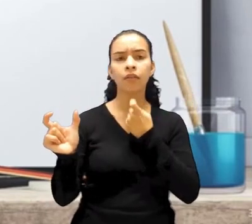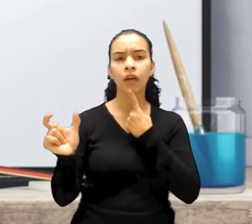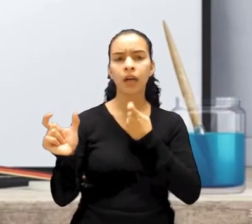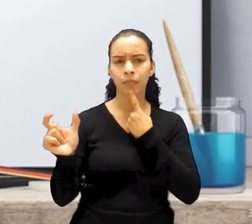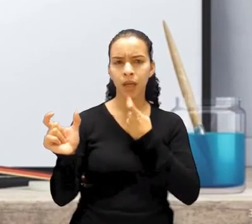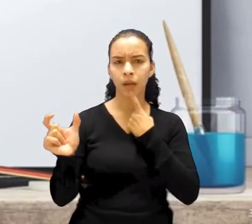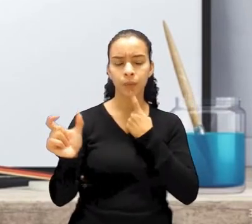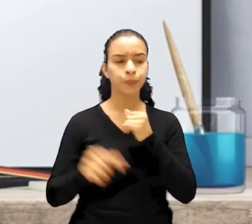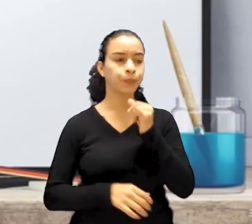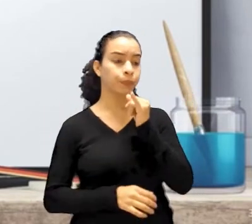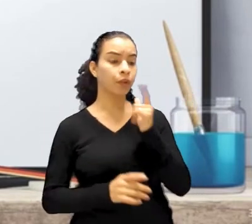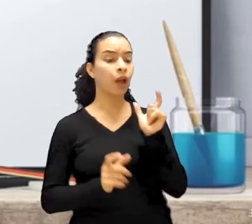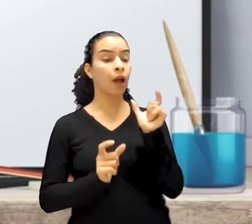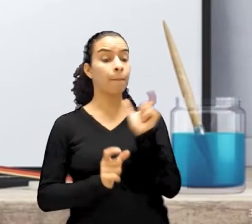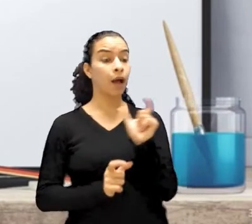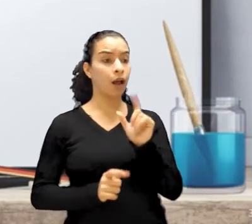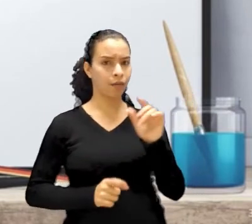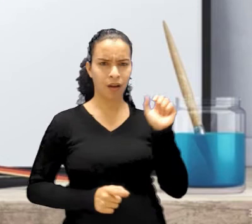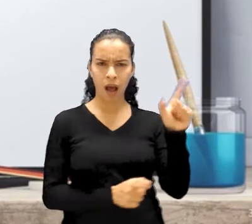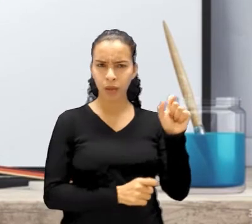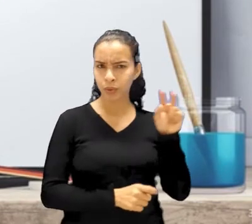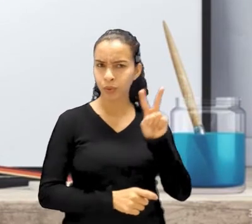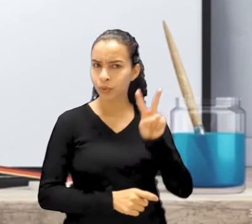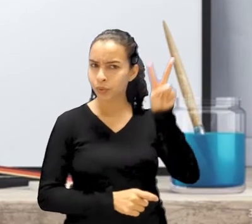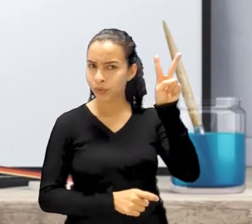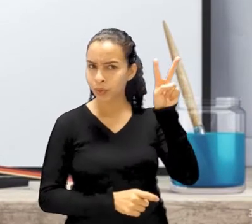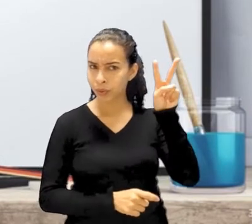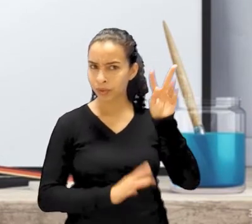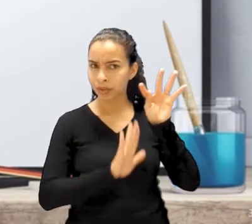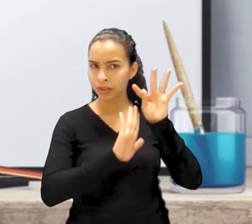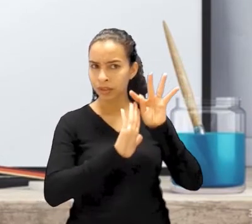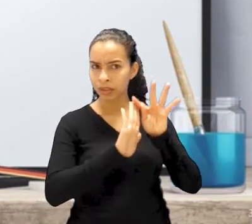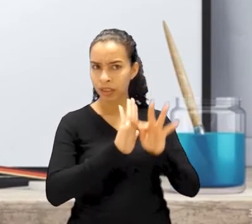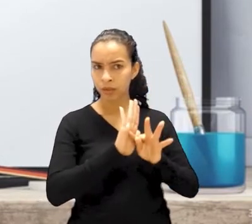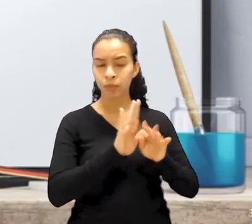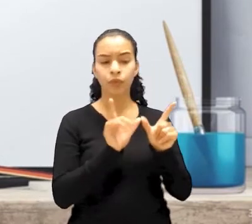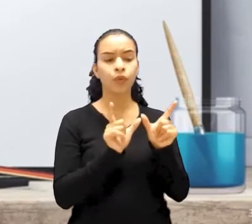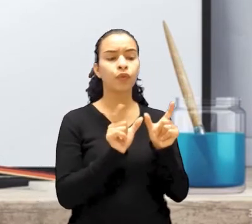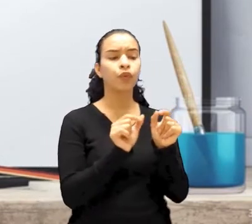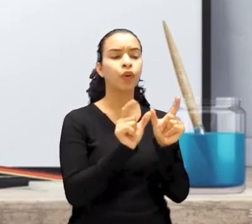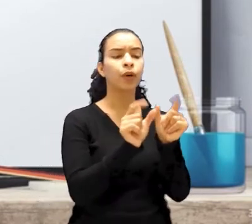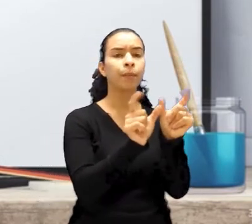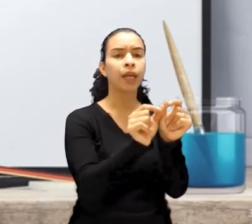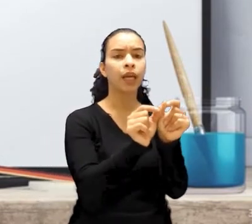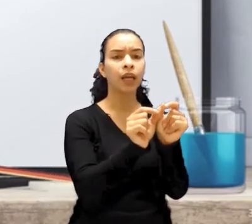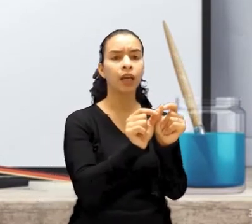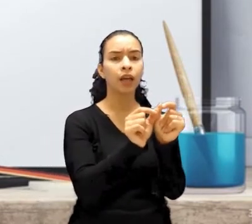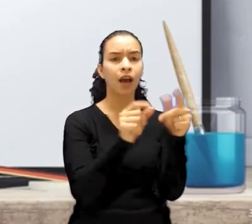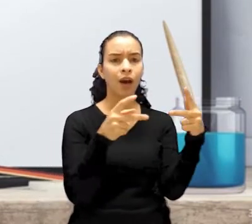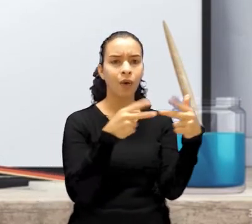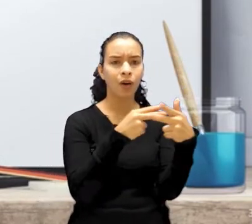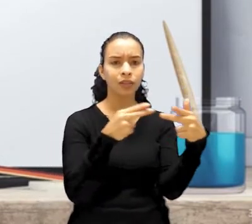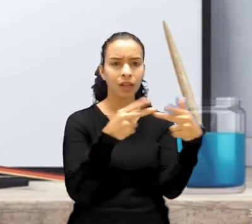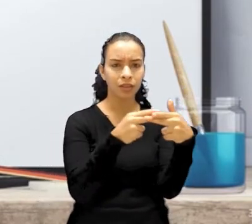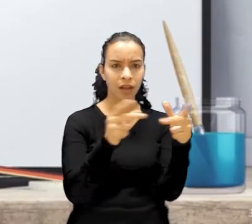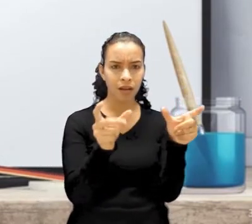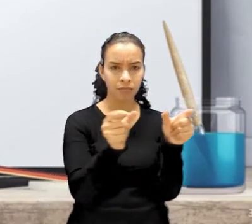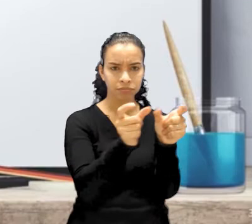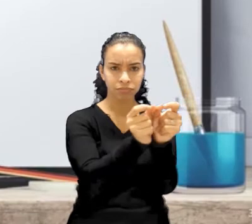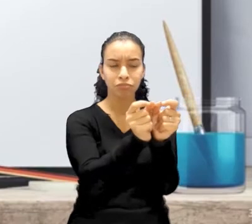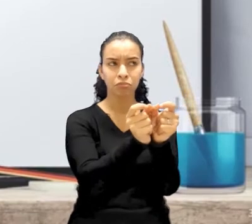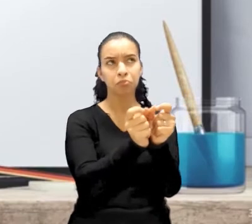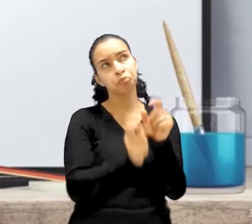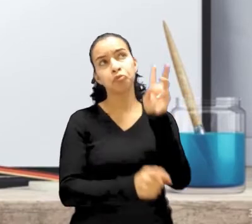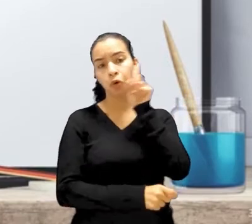Essas palavras em azul, quando a gente diz formigas cortadeiras, são termos que nós utilizamos no nosso dia a